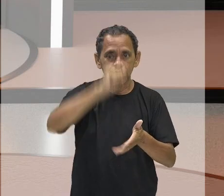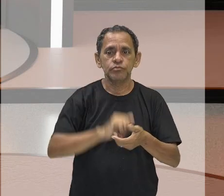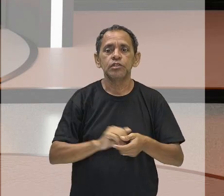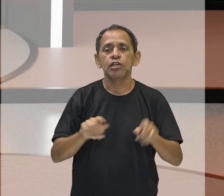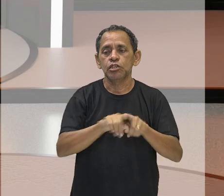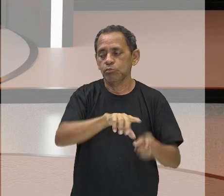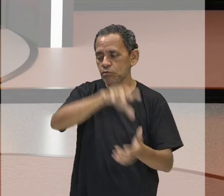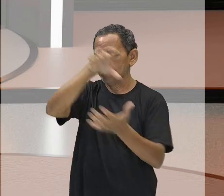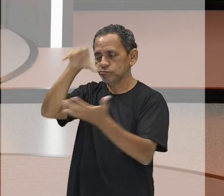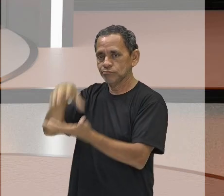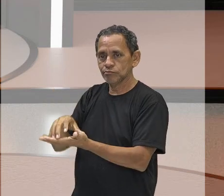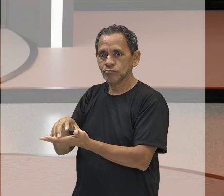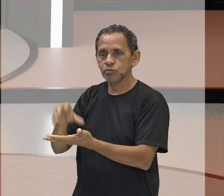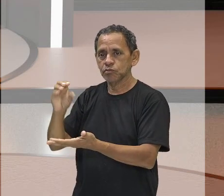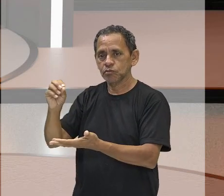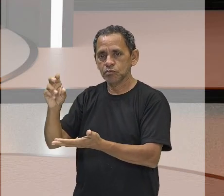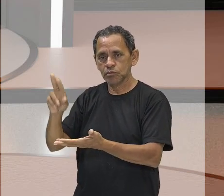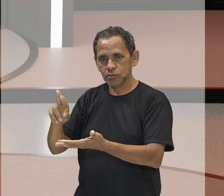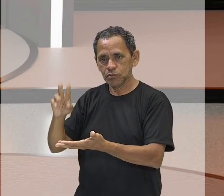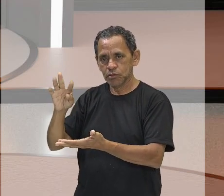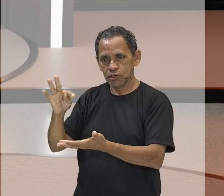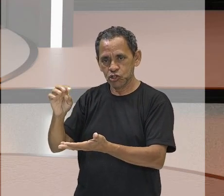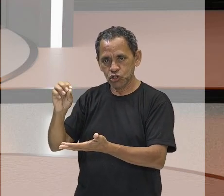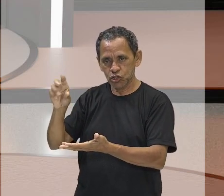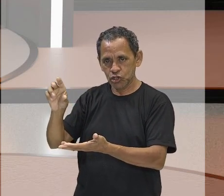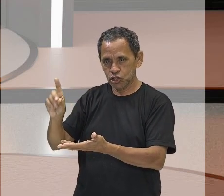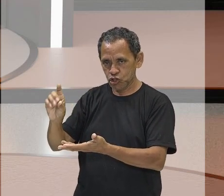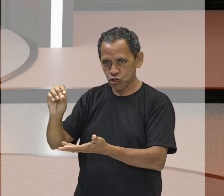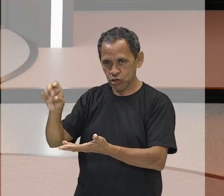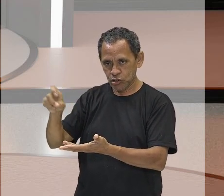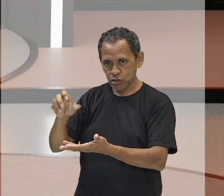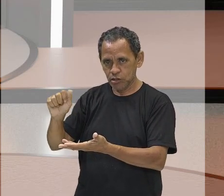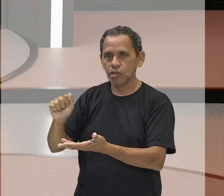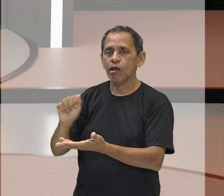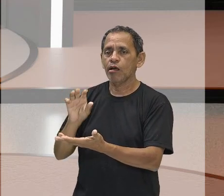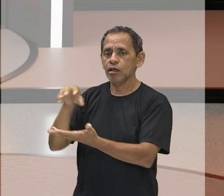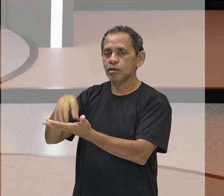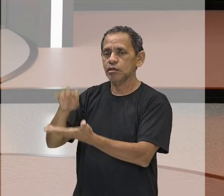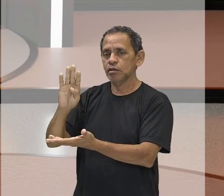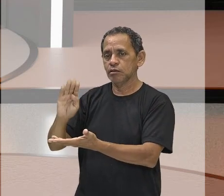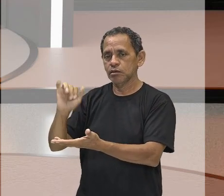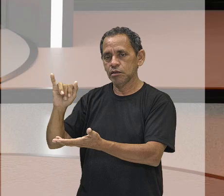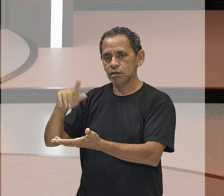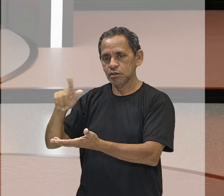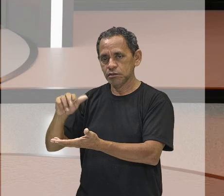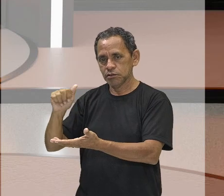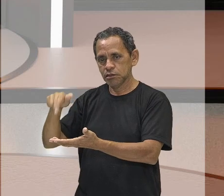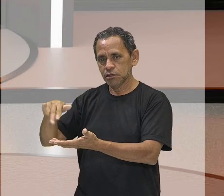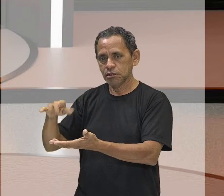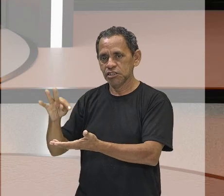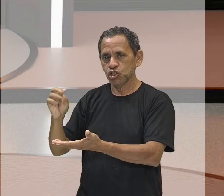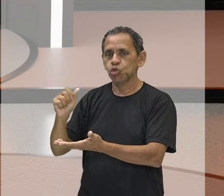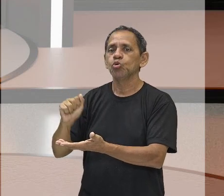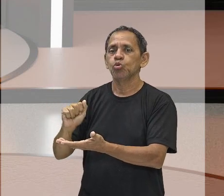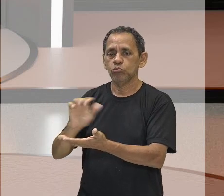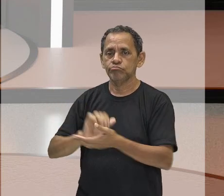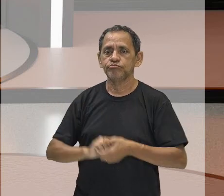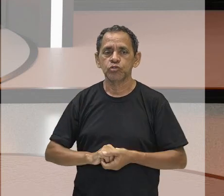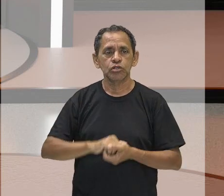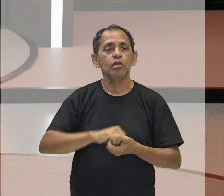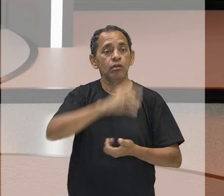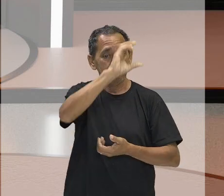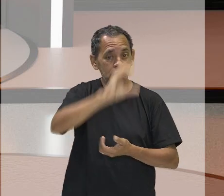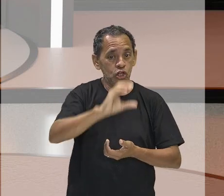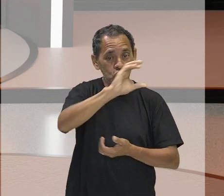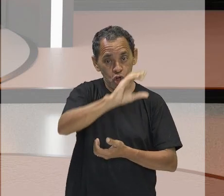com sede ali em Bizâncio. E por que isso aconteceu, tá, gente? Ordem religiosa e ordem